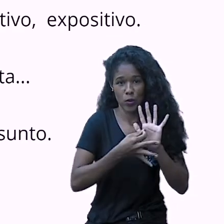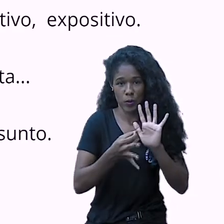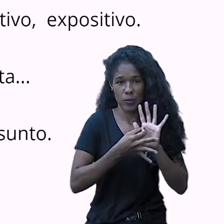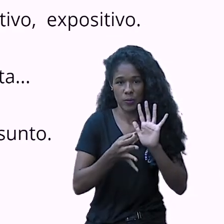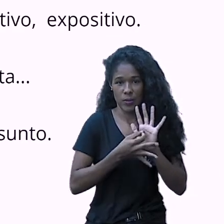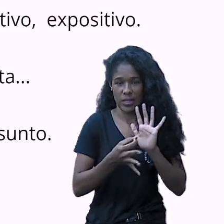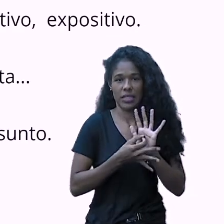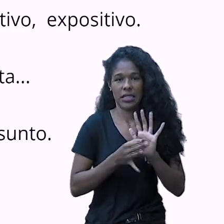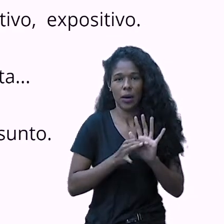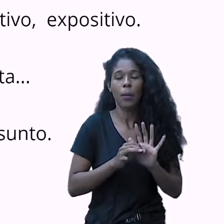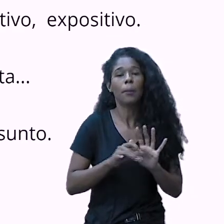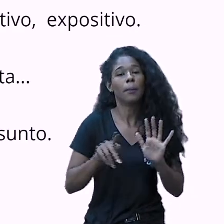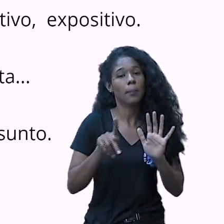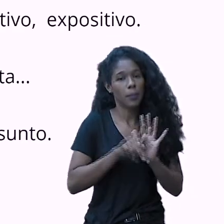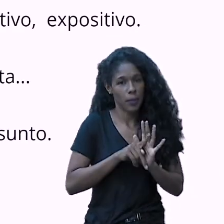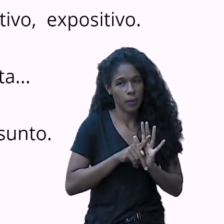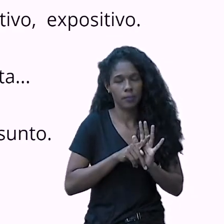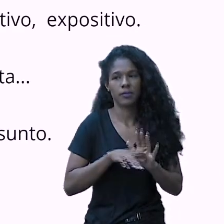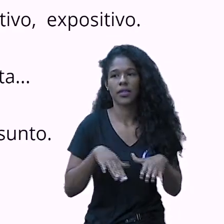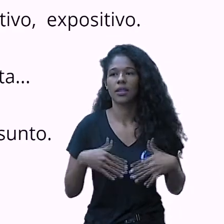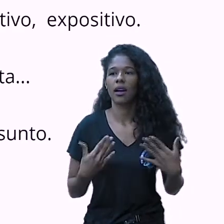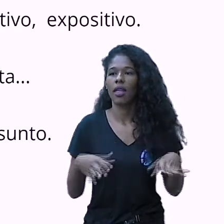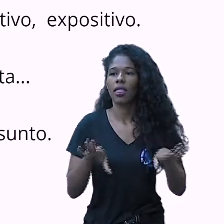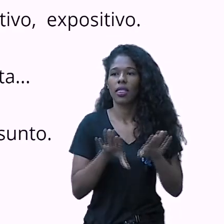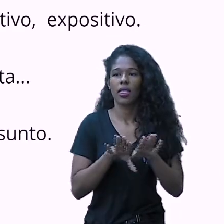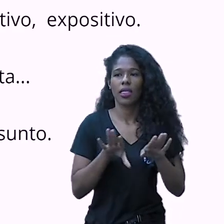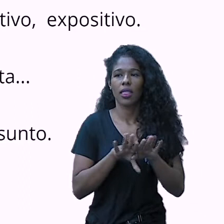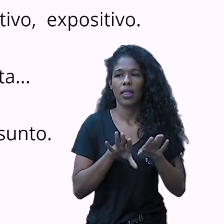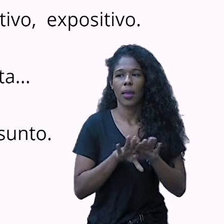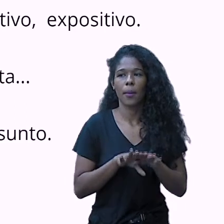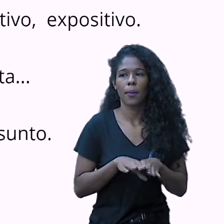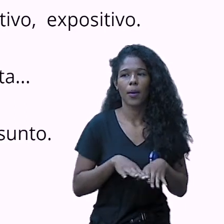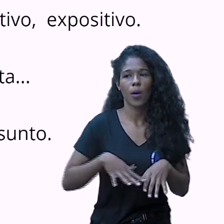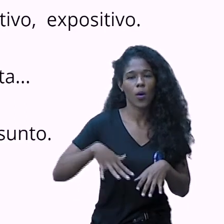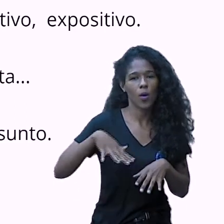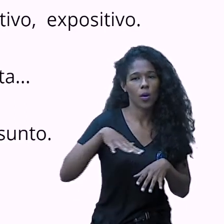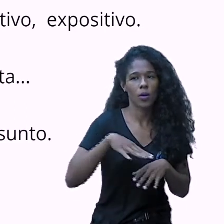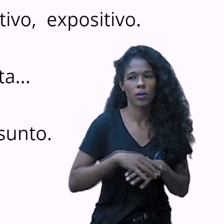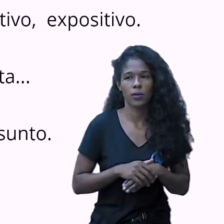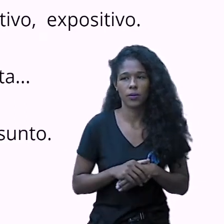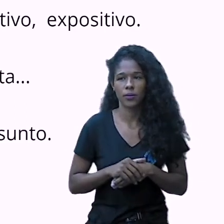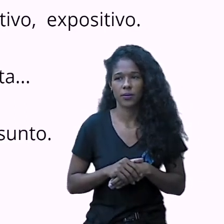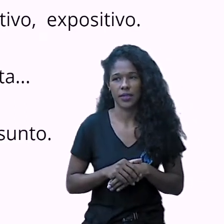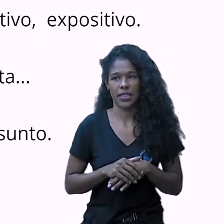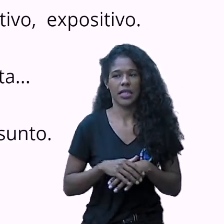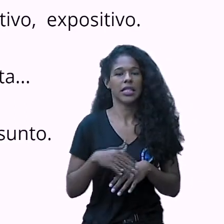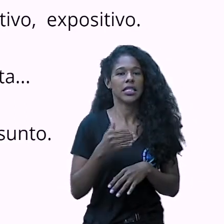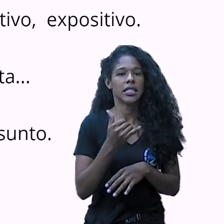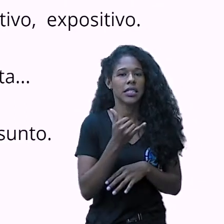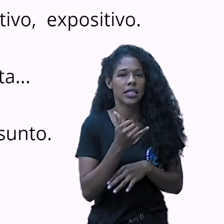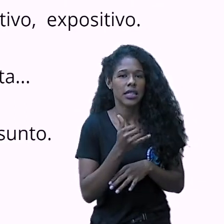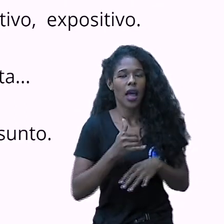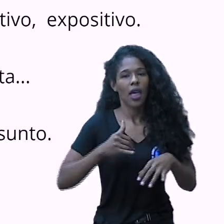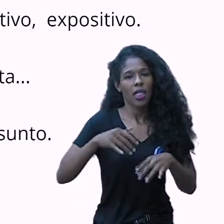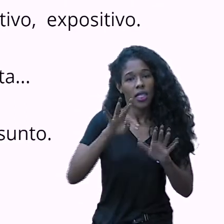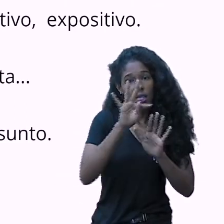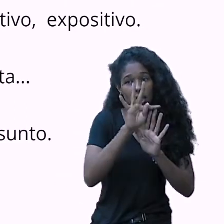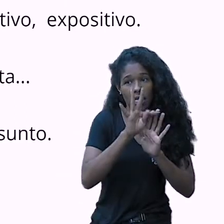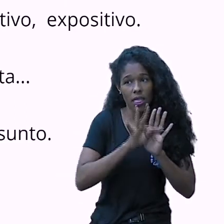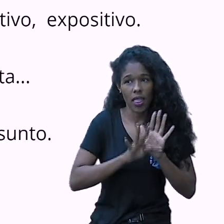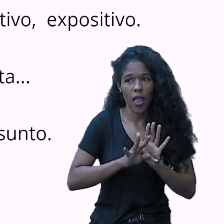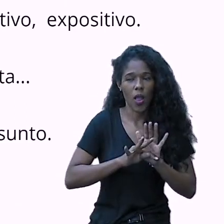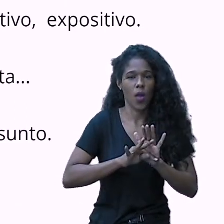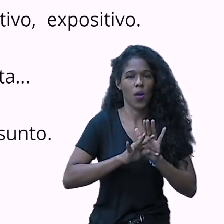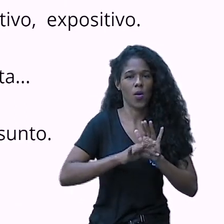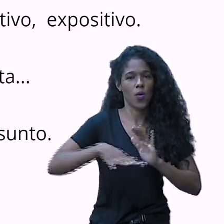Apresentações de personagem no tempo e no espaço. Sua estrutura é dividida em apresentações. Não, essa tá fácil demais. Esse é o quê?